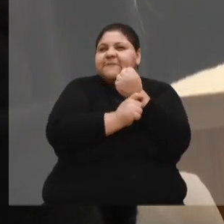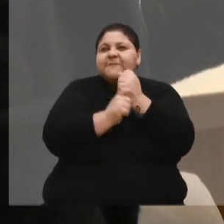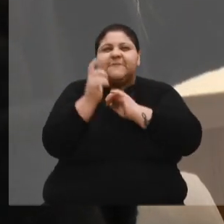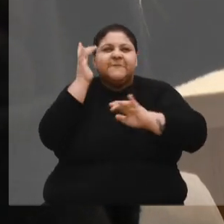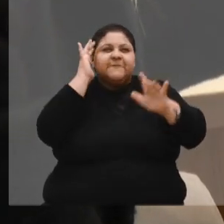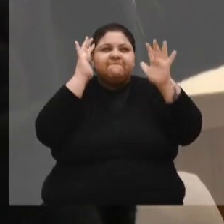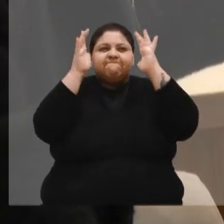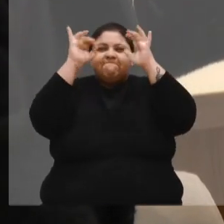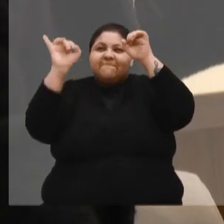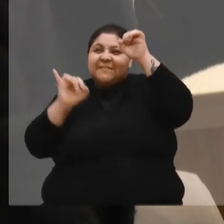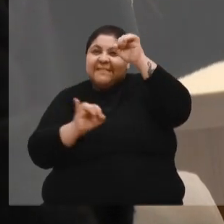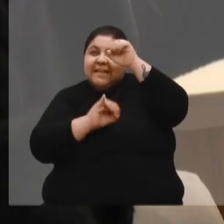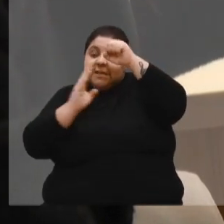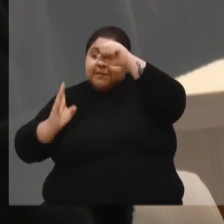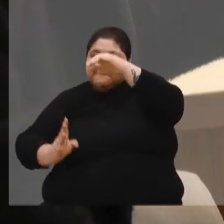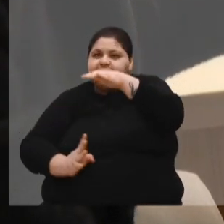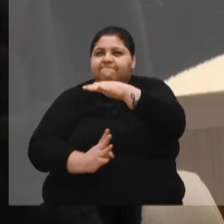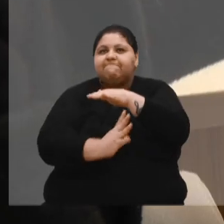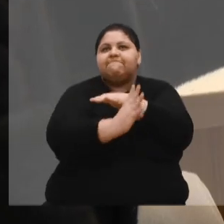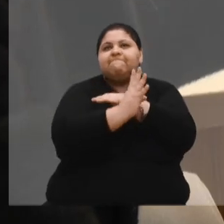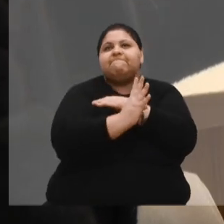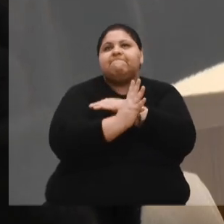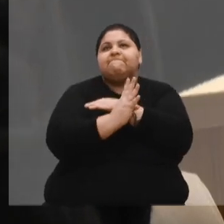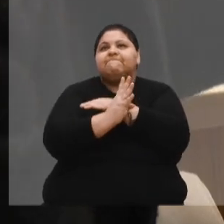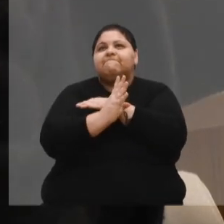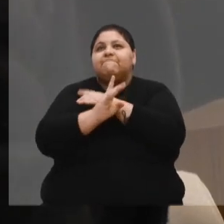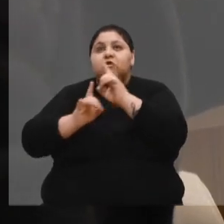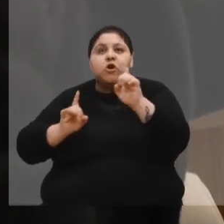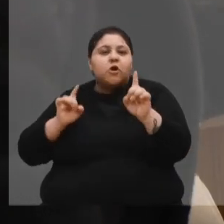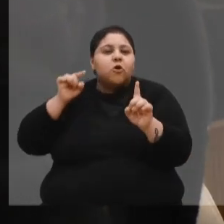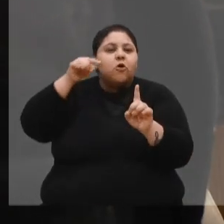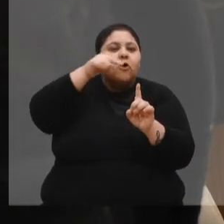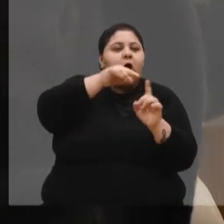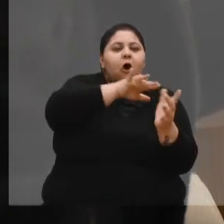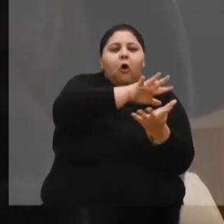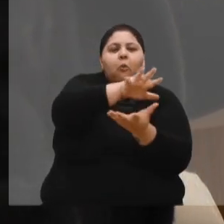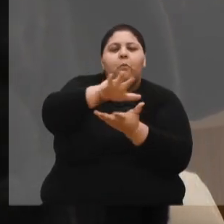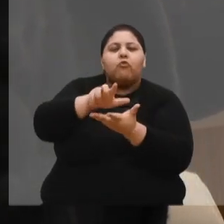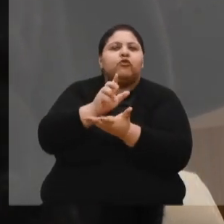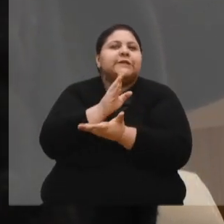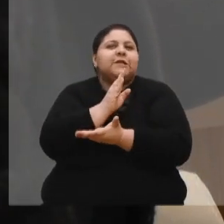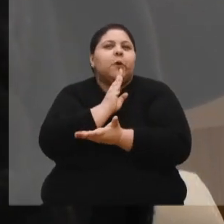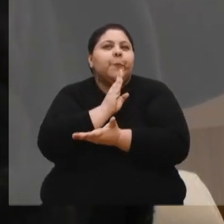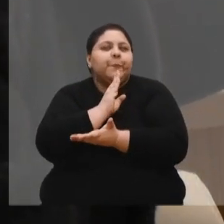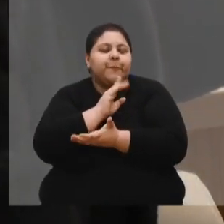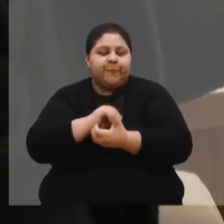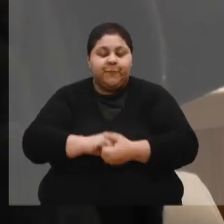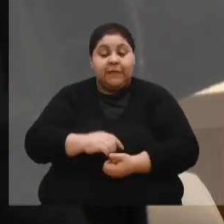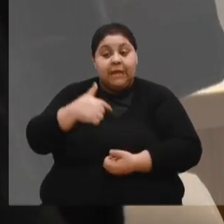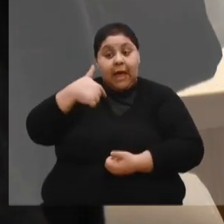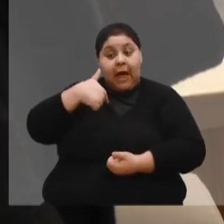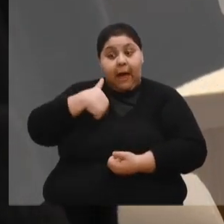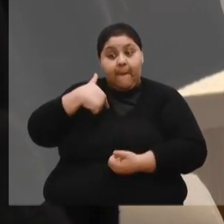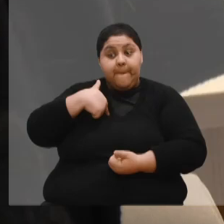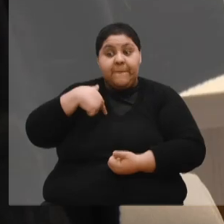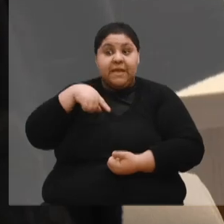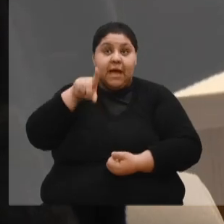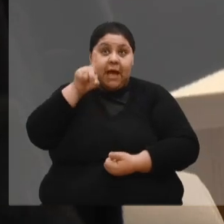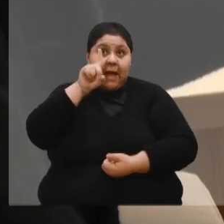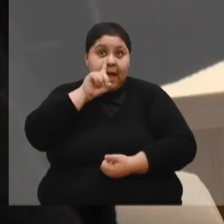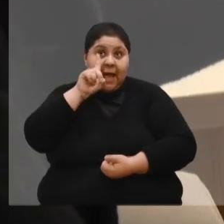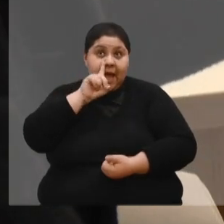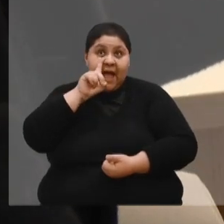inseguranças e fantasias de italianos imigrantes rumo a um mundo desconhecido. A minha